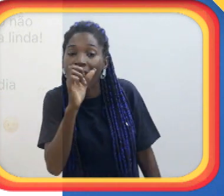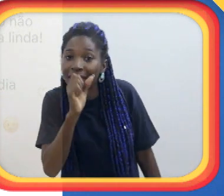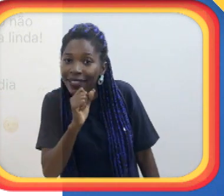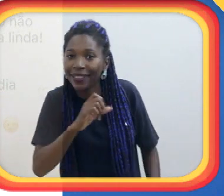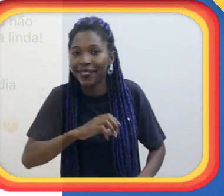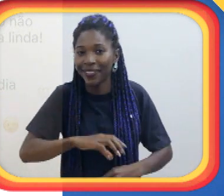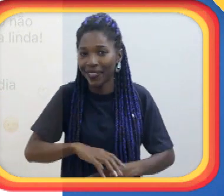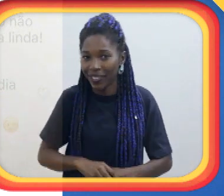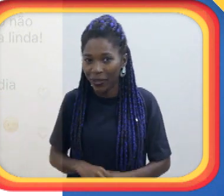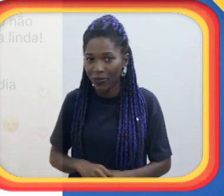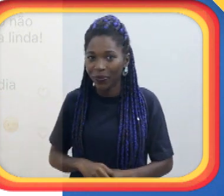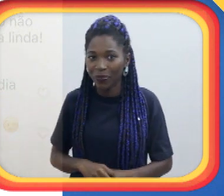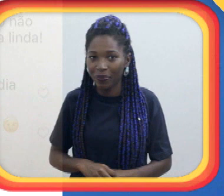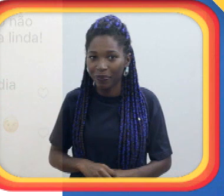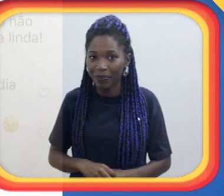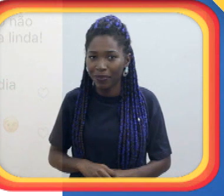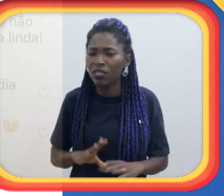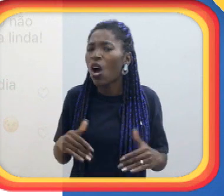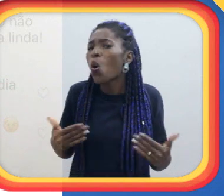é a laranja.